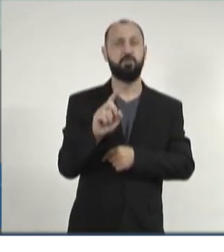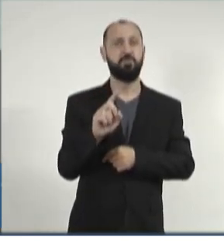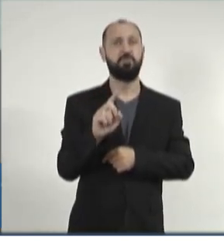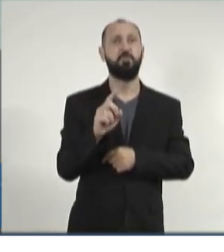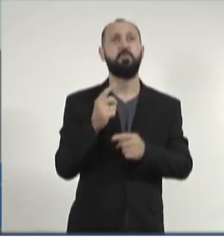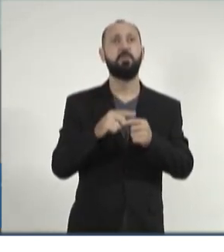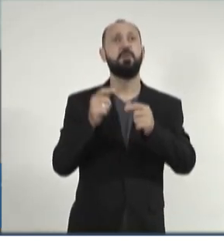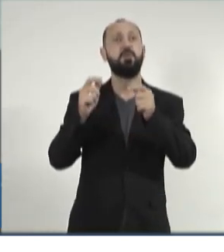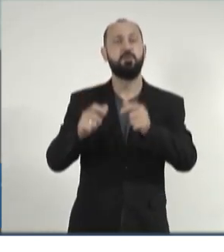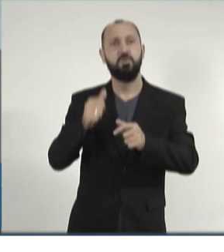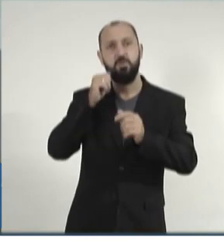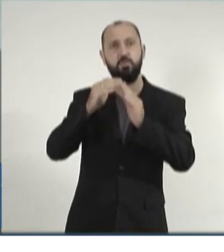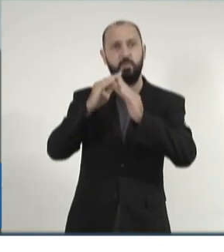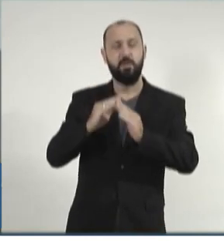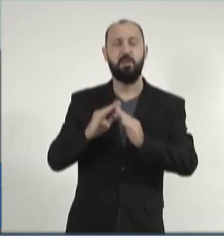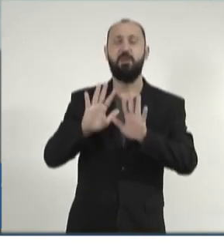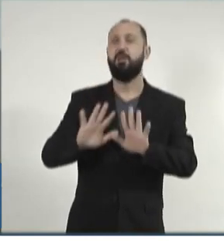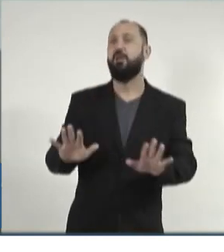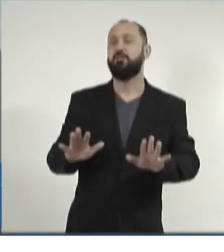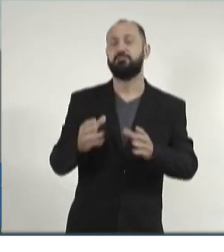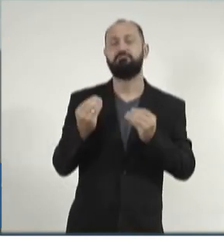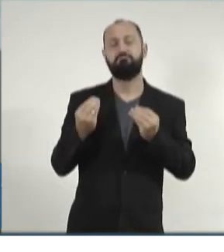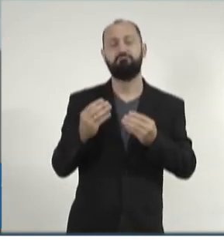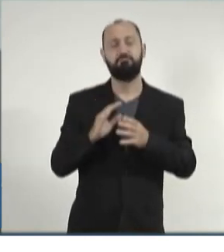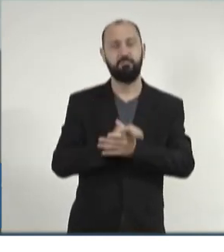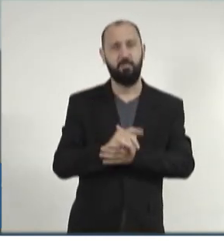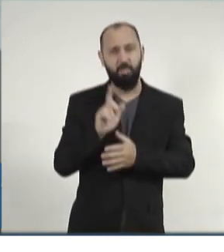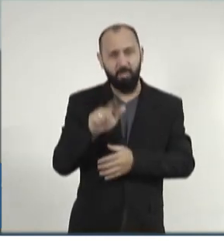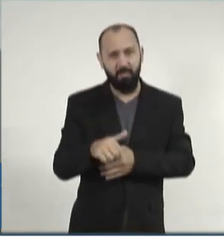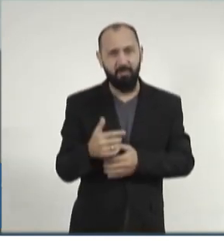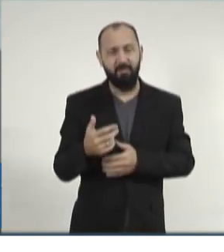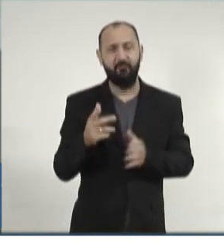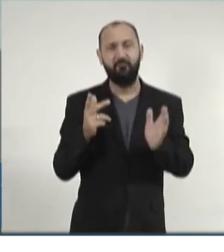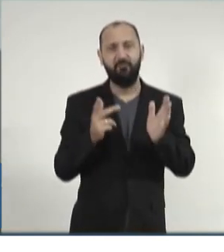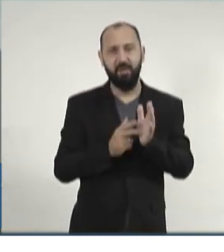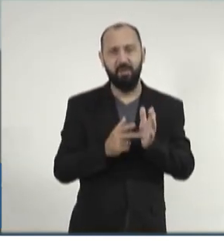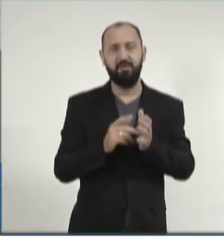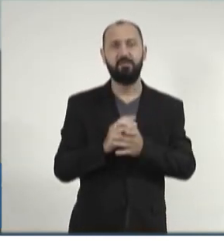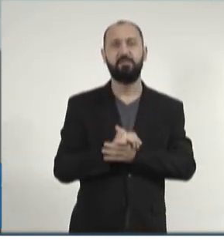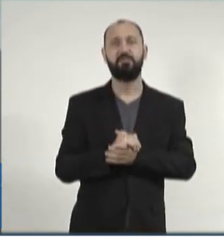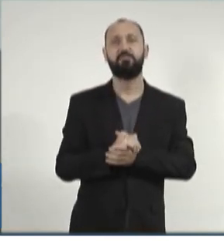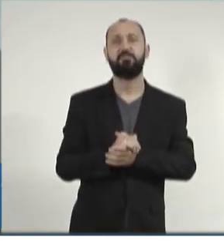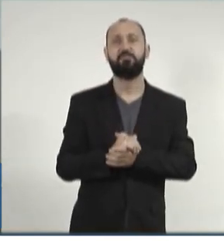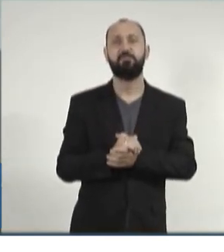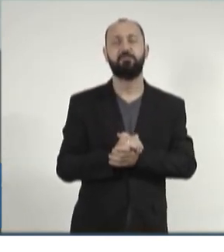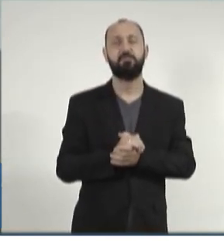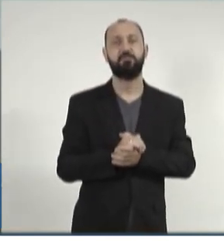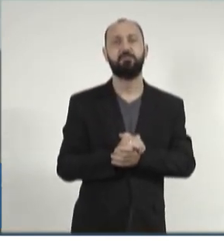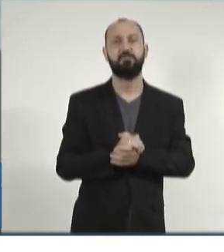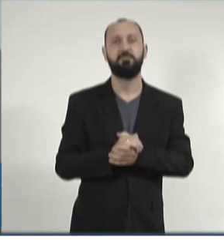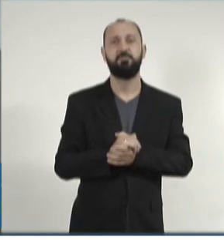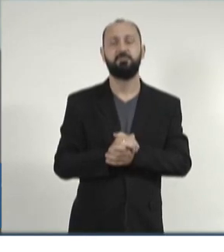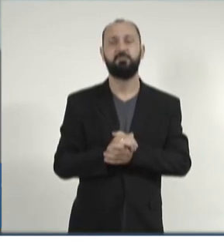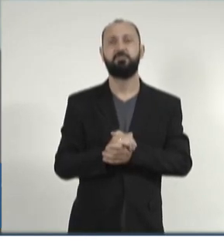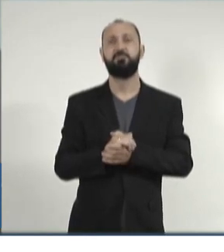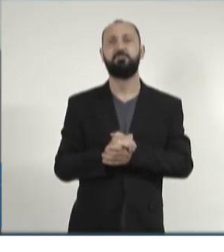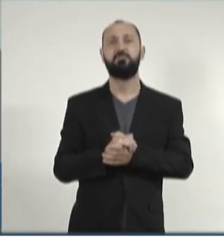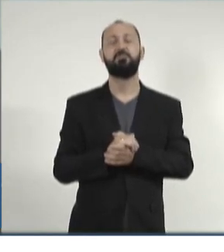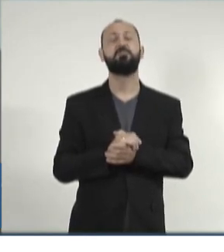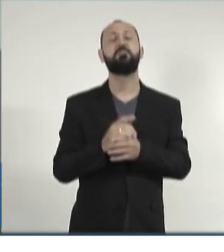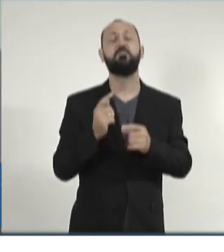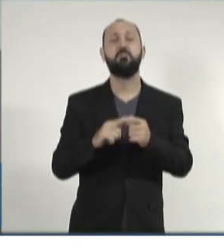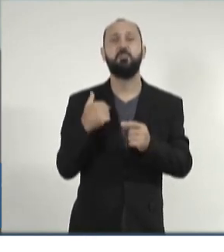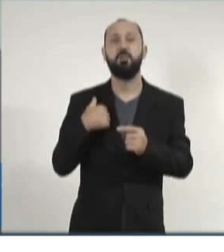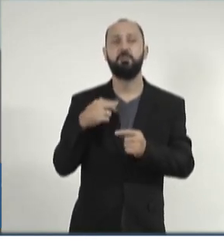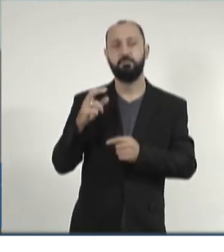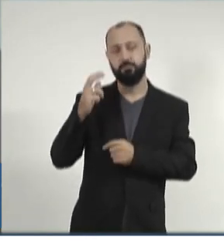porque lugar de menina é em casa, onde já se viu, o que vão dizer? Não é mesmo? A gente não reproduz isso? Porque isso é um padrão